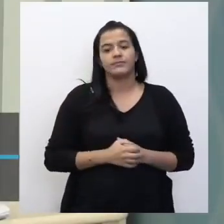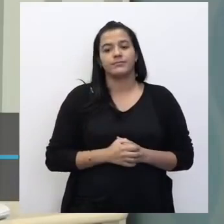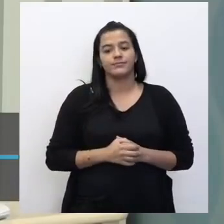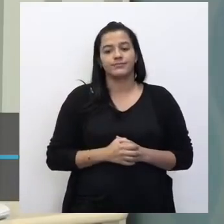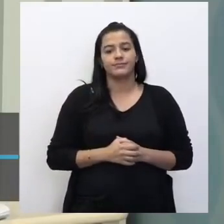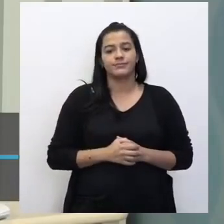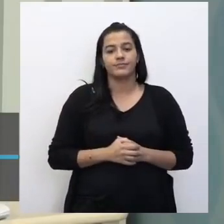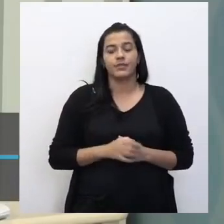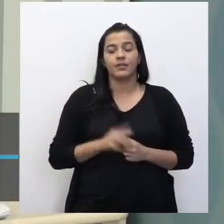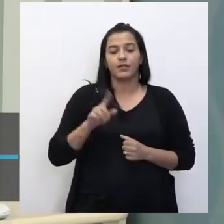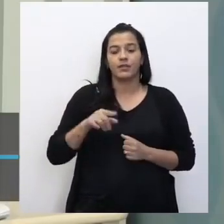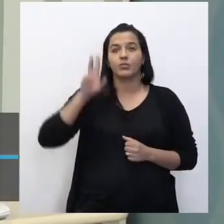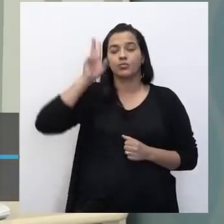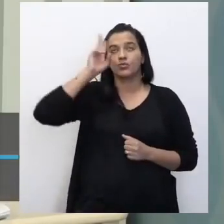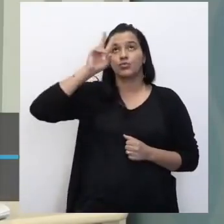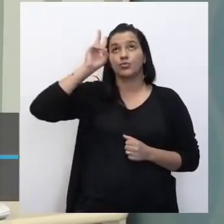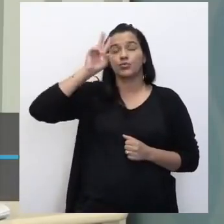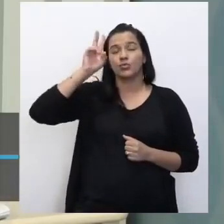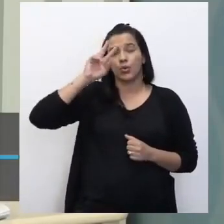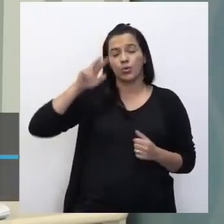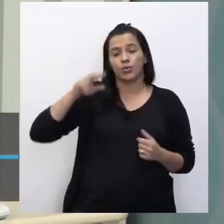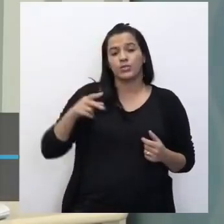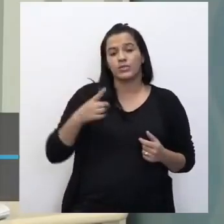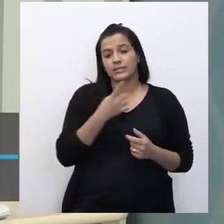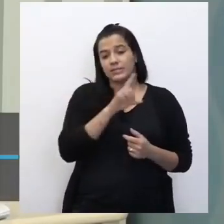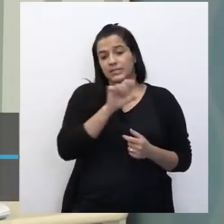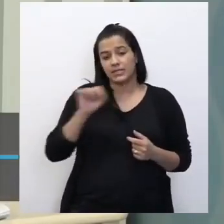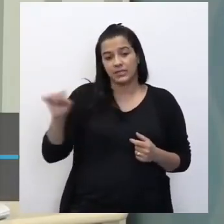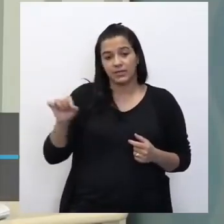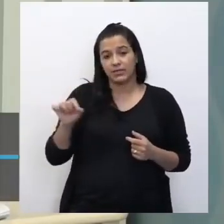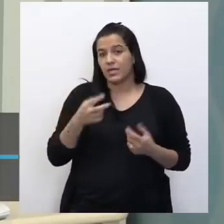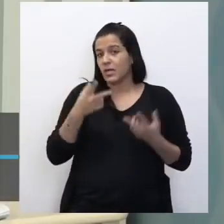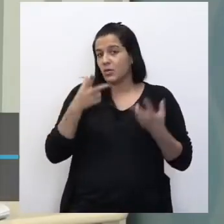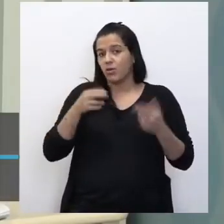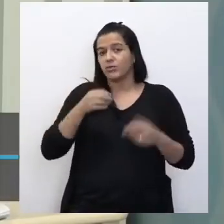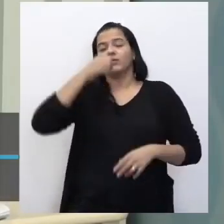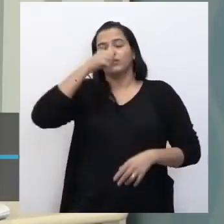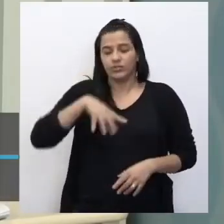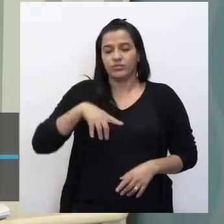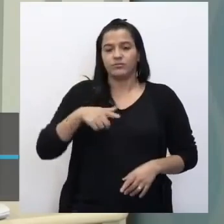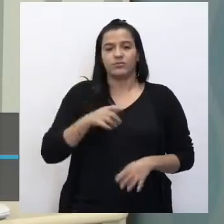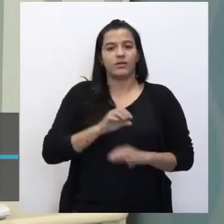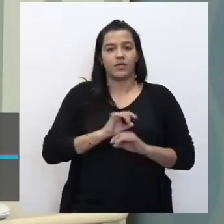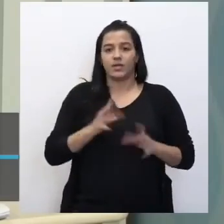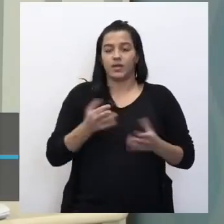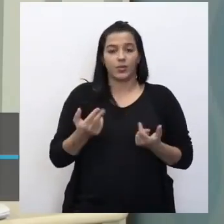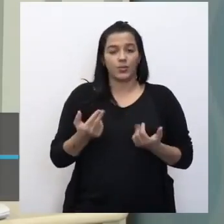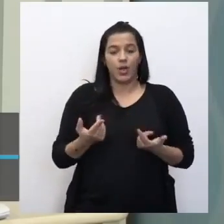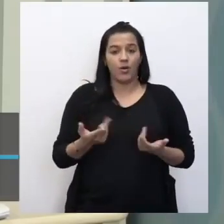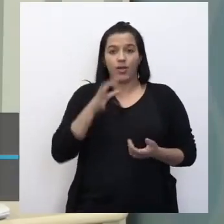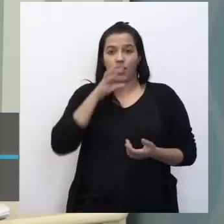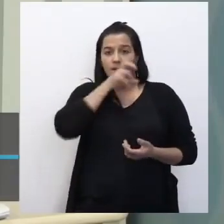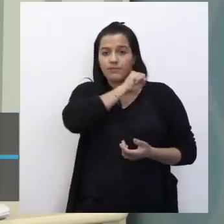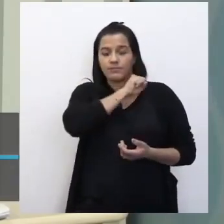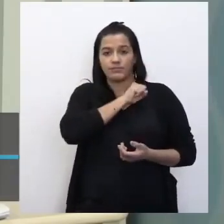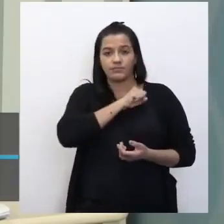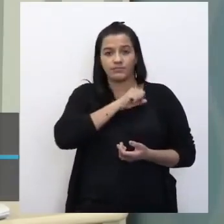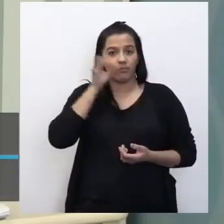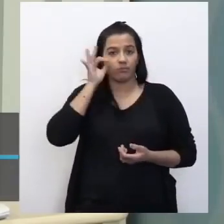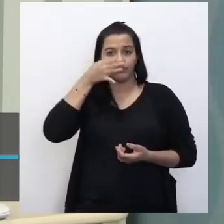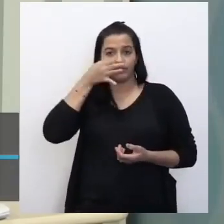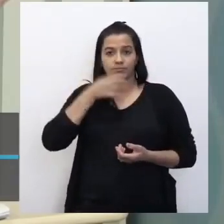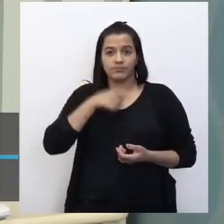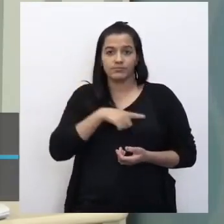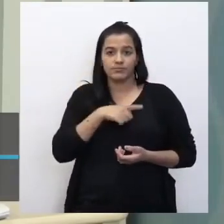Em história, 100 anos é um espirro. Assim, se a gente considerar o tempo em que a